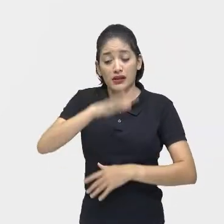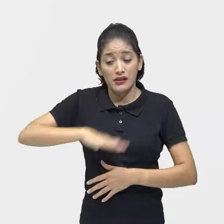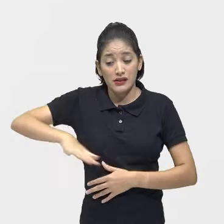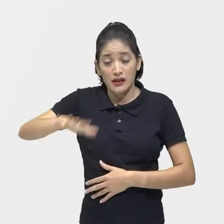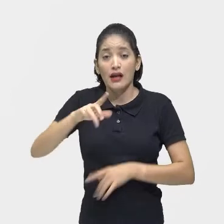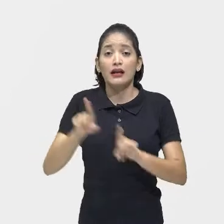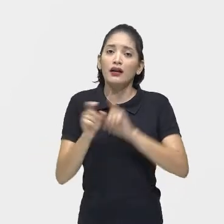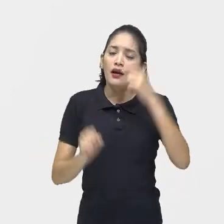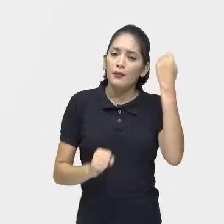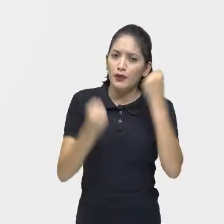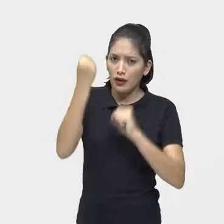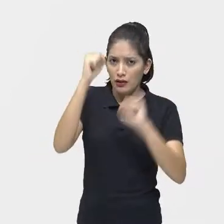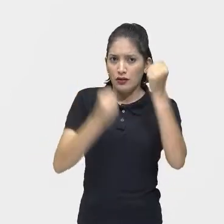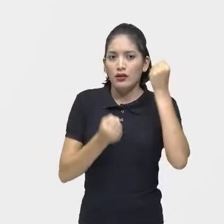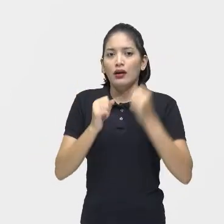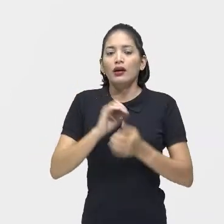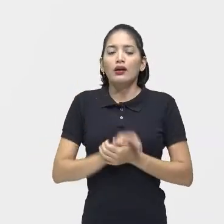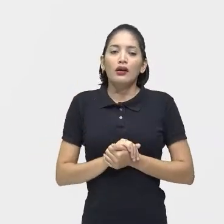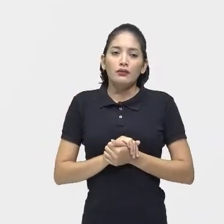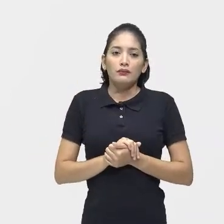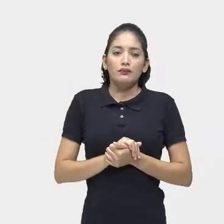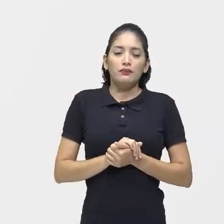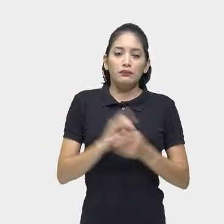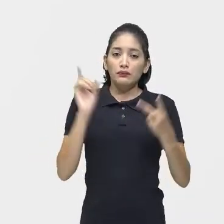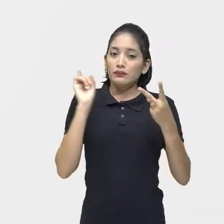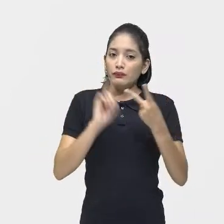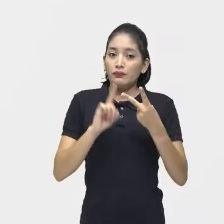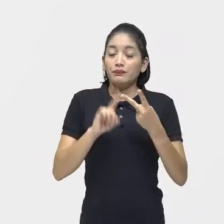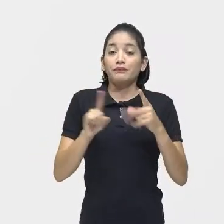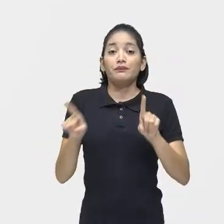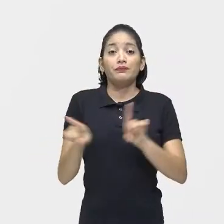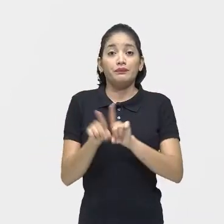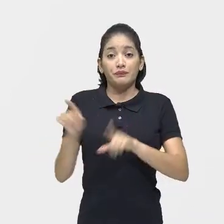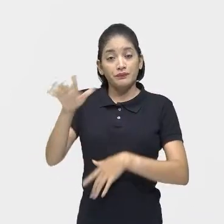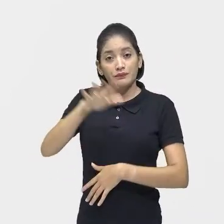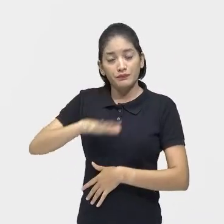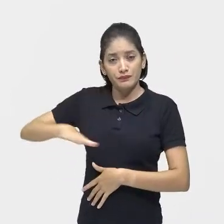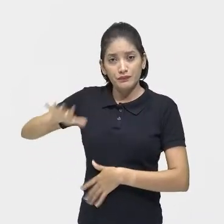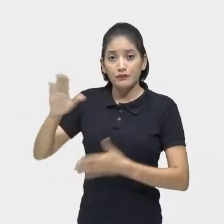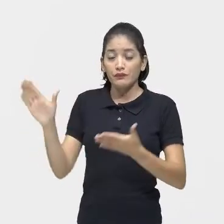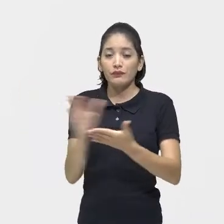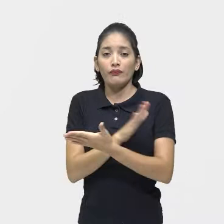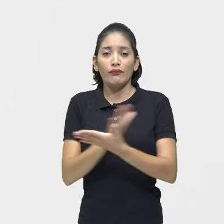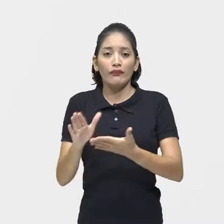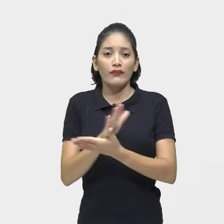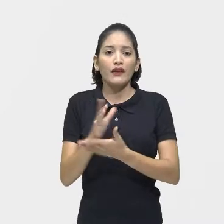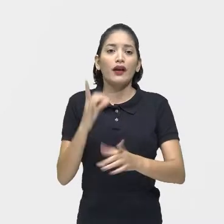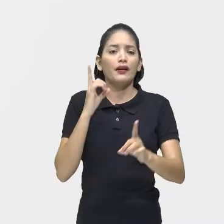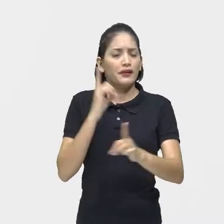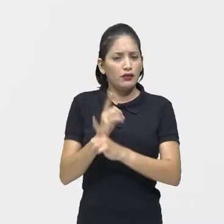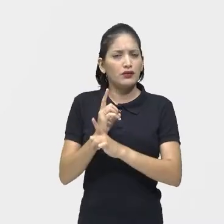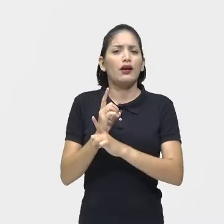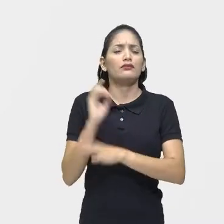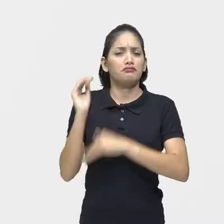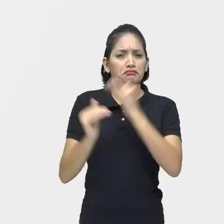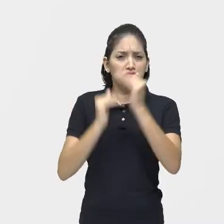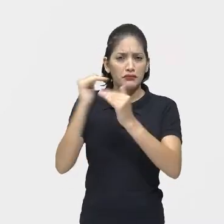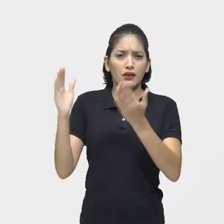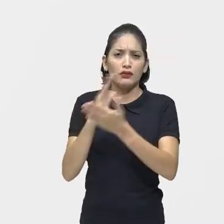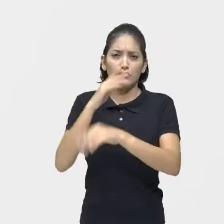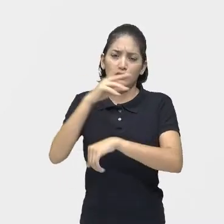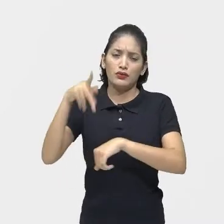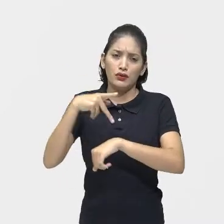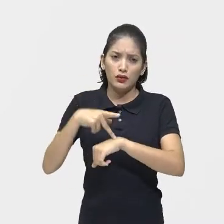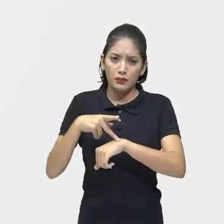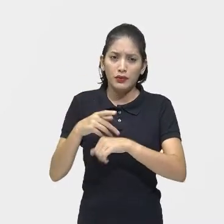das indústrias. Aí a gente tem algumas áreas, né, onde vamos encontrar esse maior desenvolvimento em alguns países,